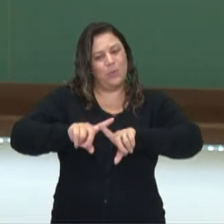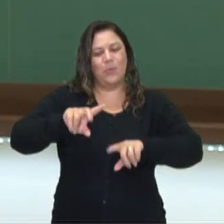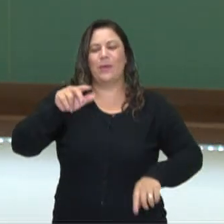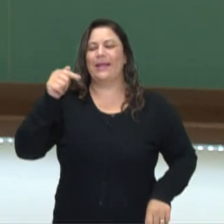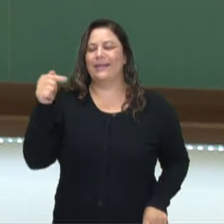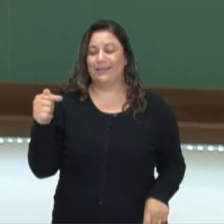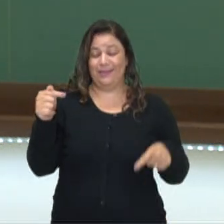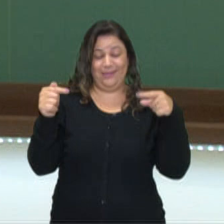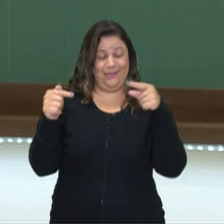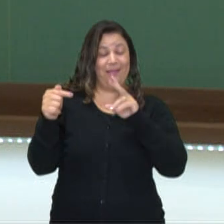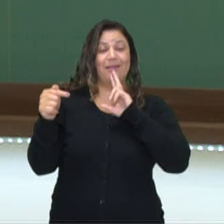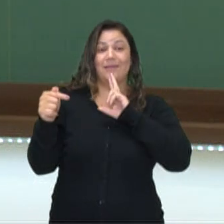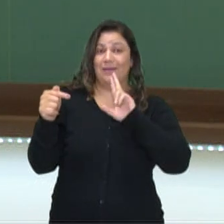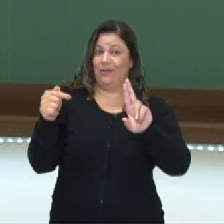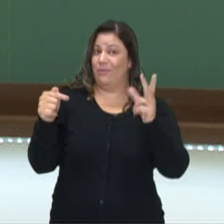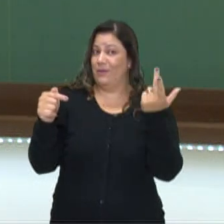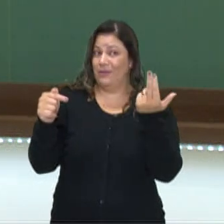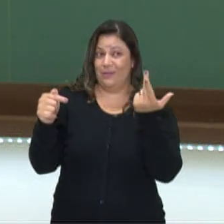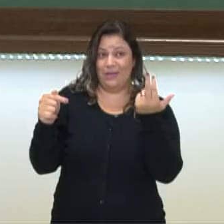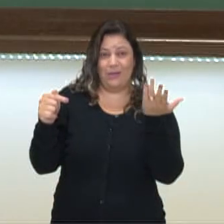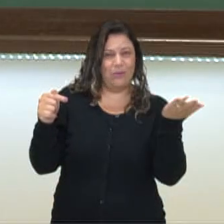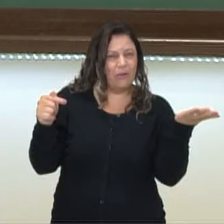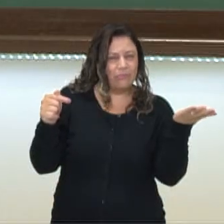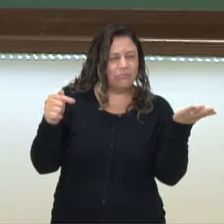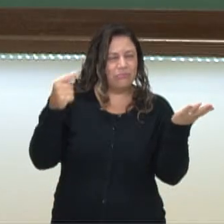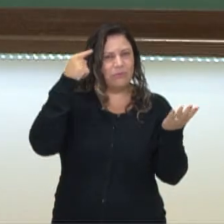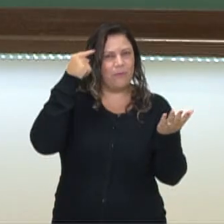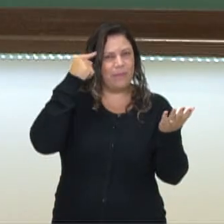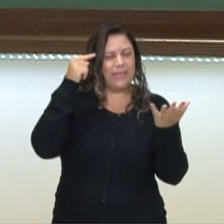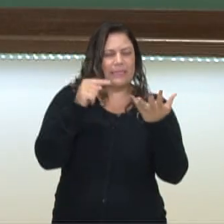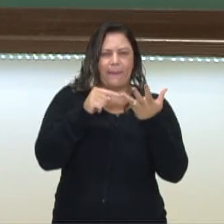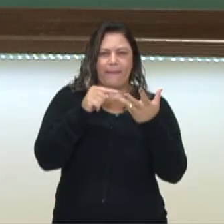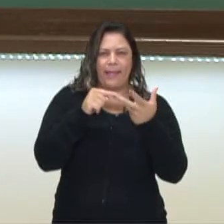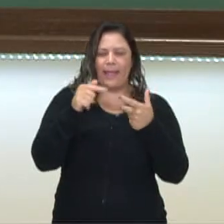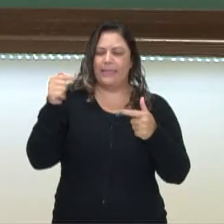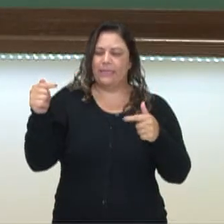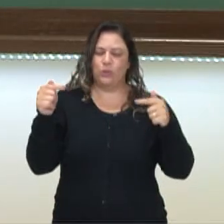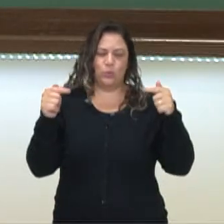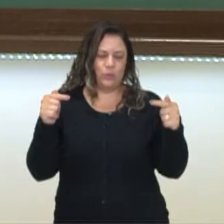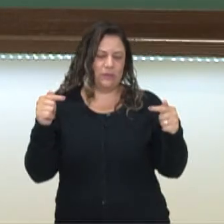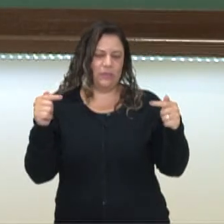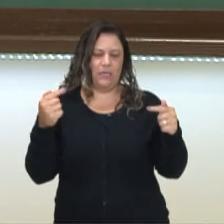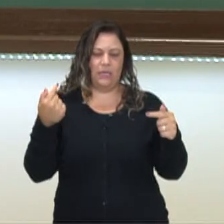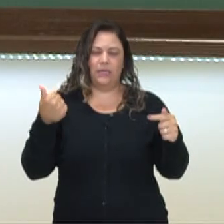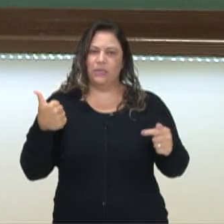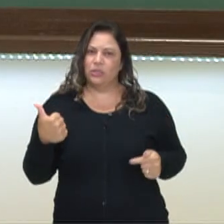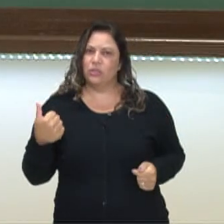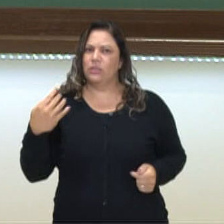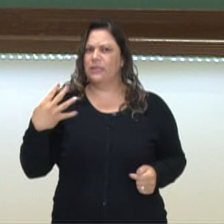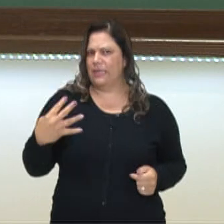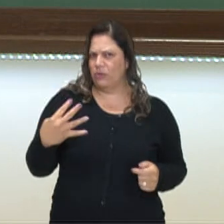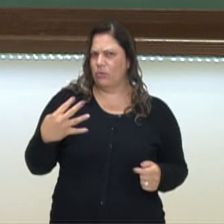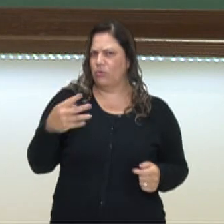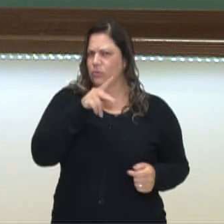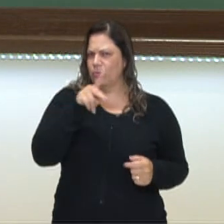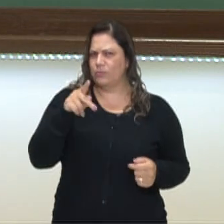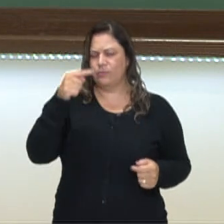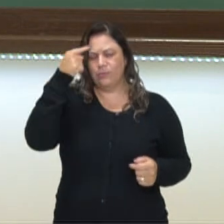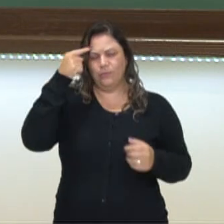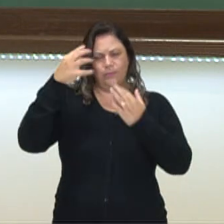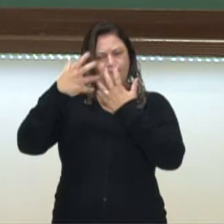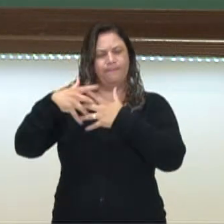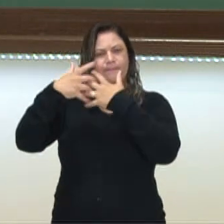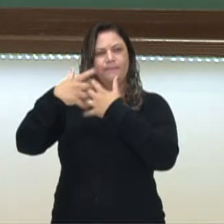5 vezes 7, que dá o mesmo resultado, que vai dar quanto? Vamos pensar? 7 com mais 7, 14. Então, olha como que a prof faz.